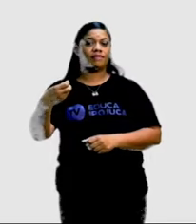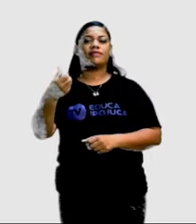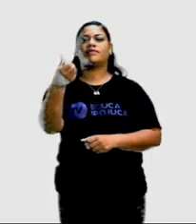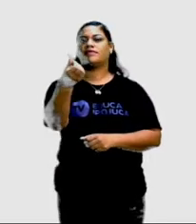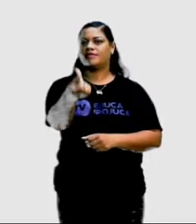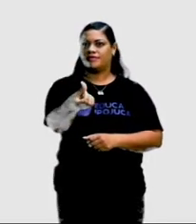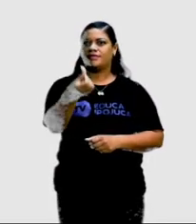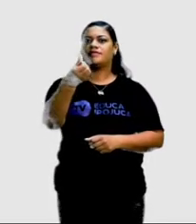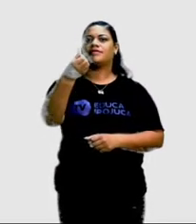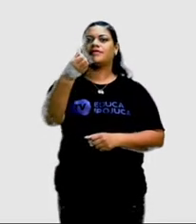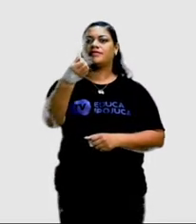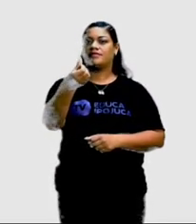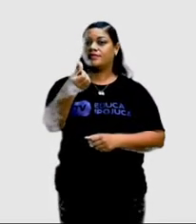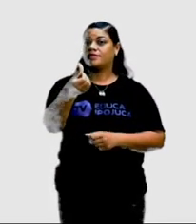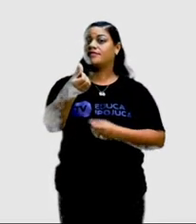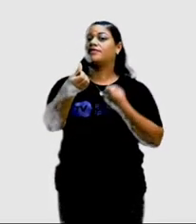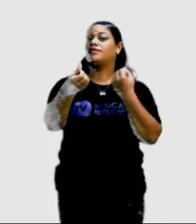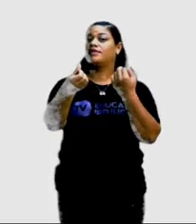aí,